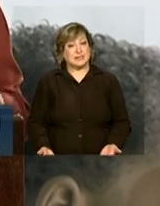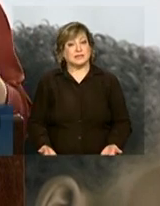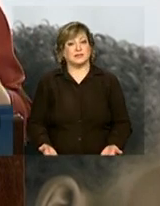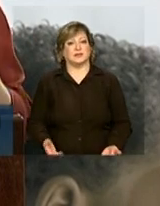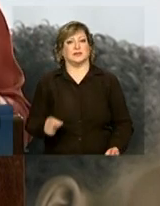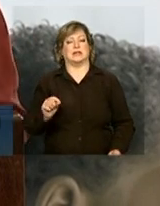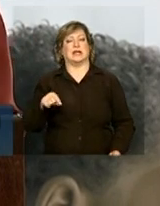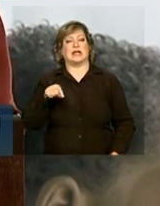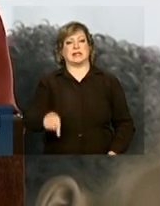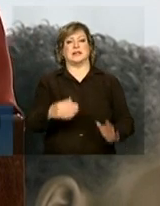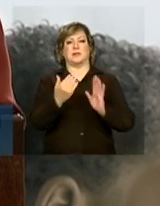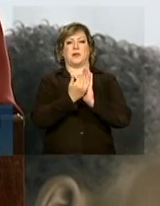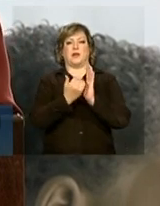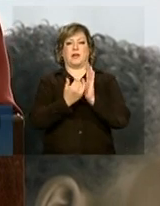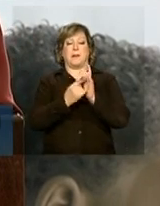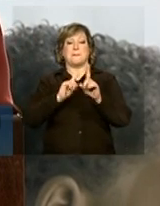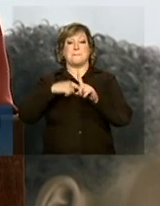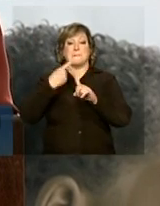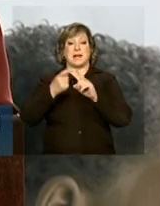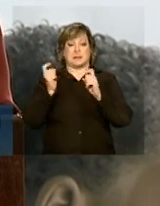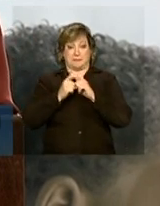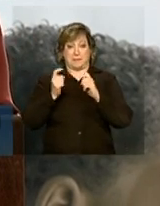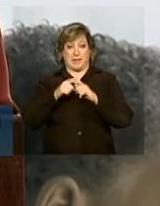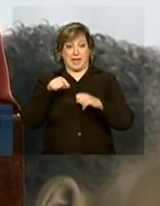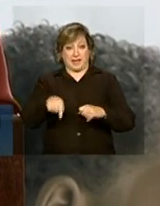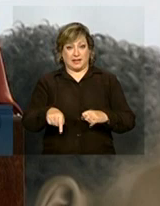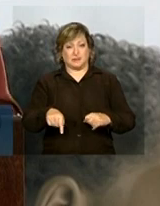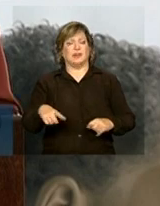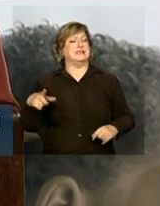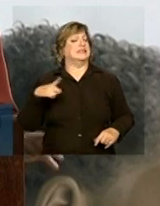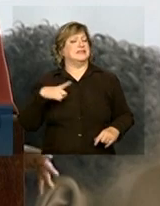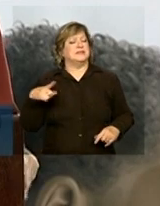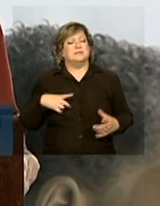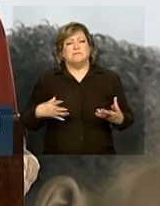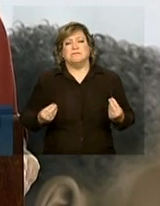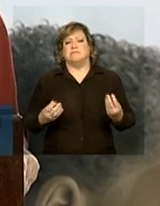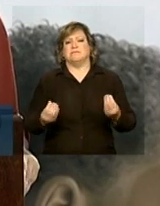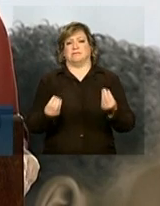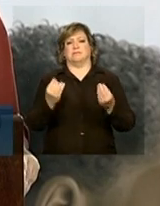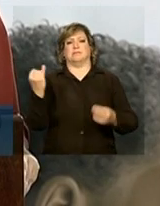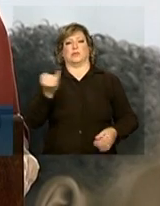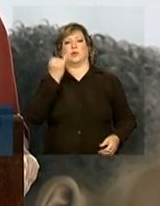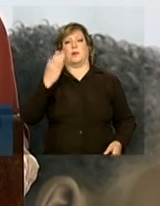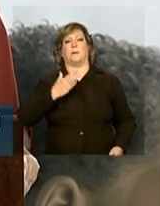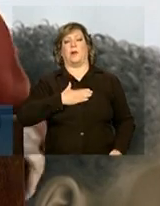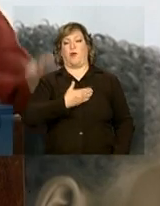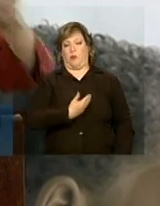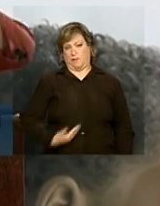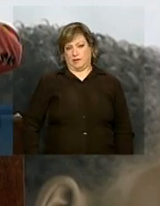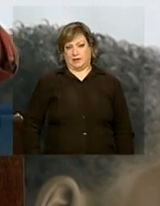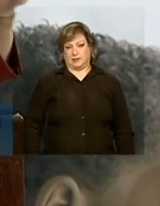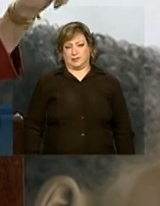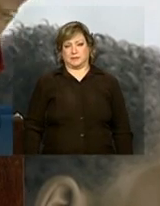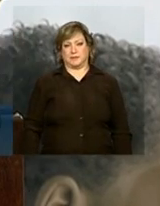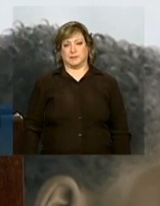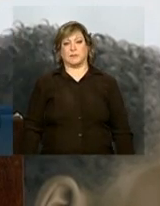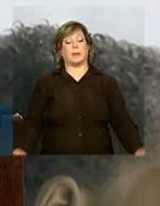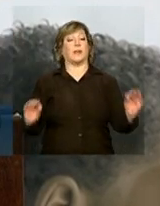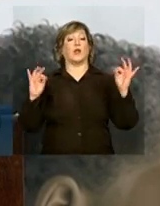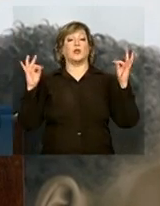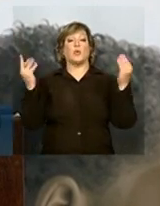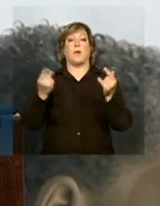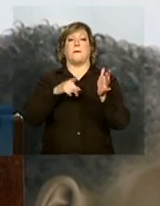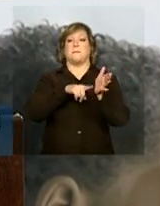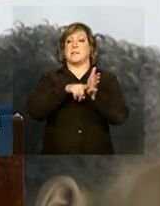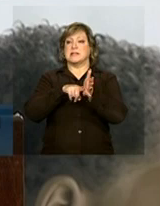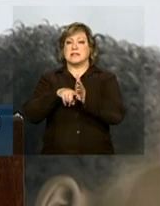que esse programa Mais Médicos tem tanta importância no meu governo. Todas as